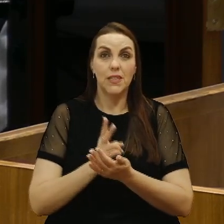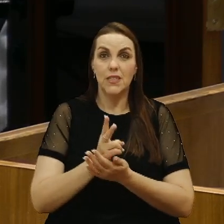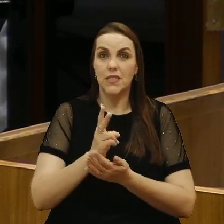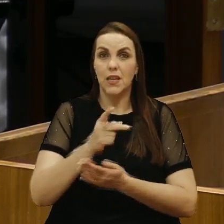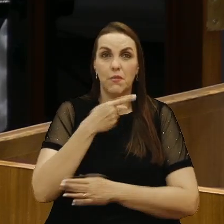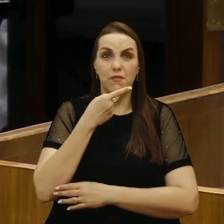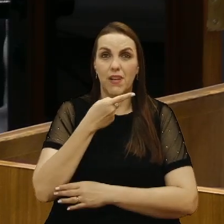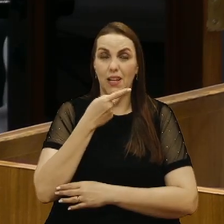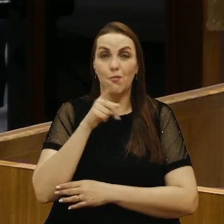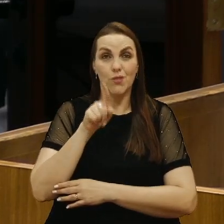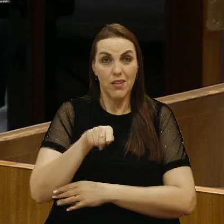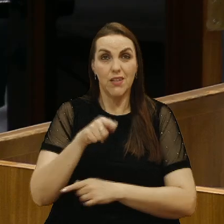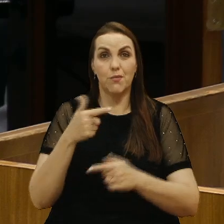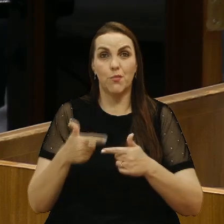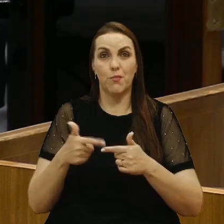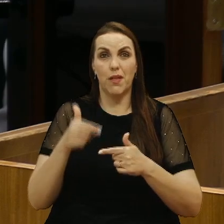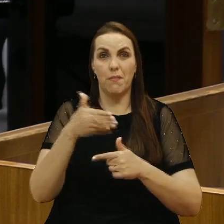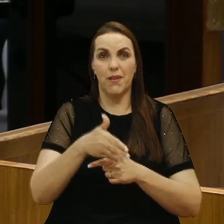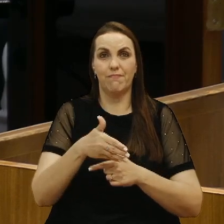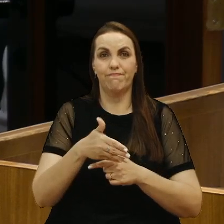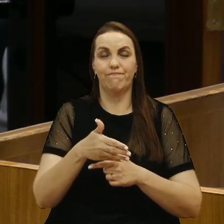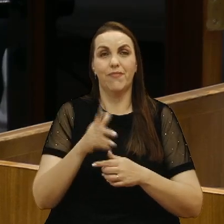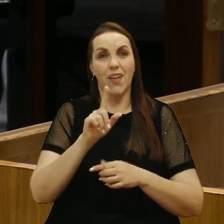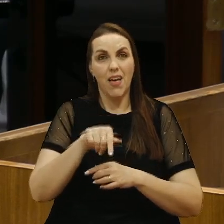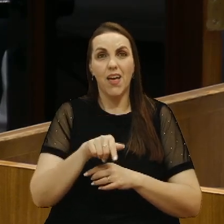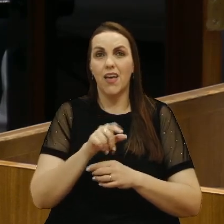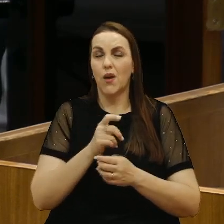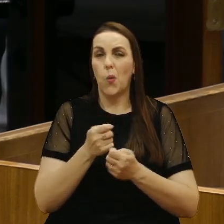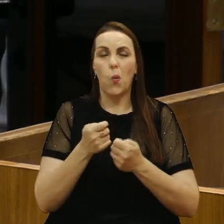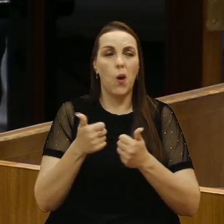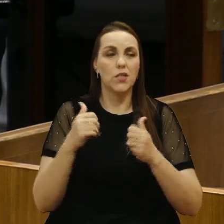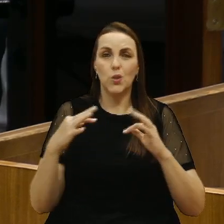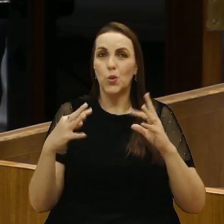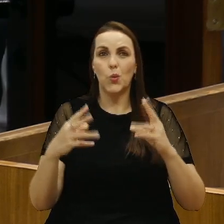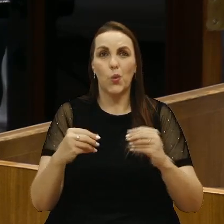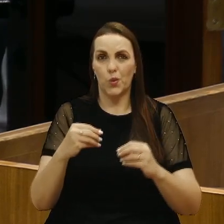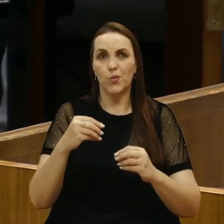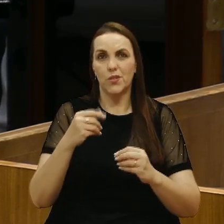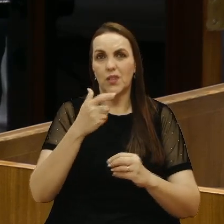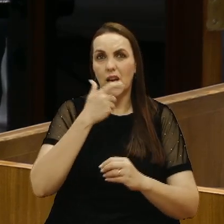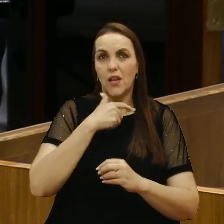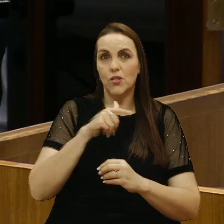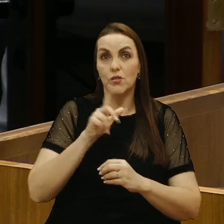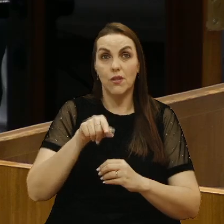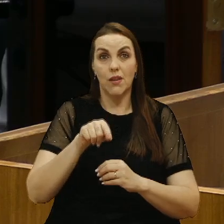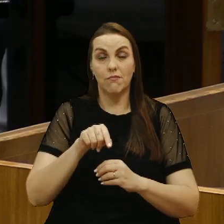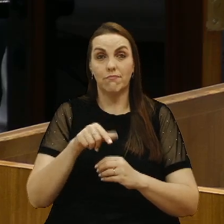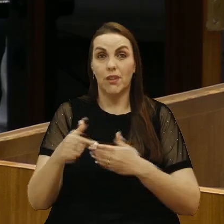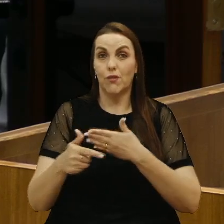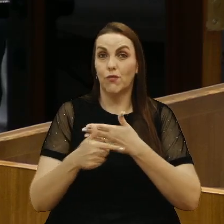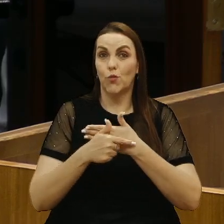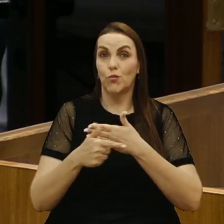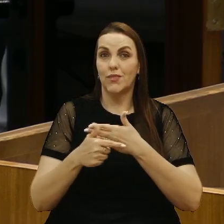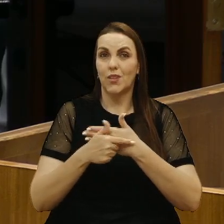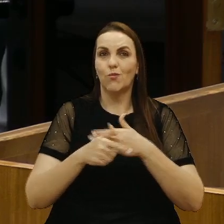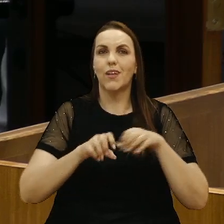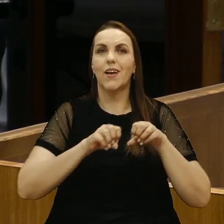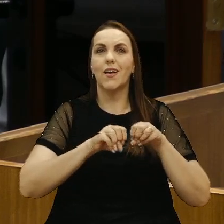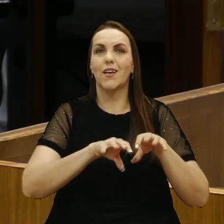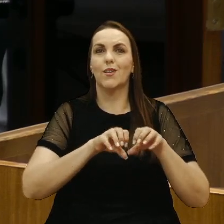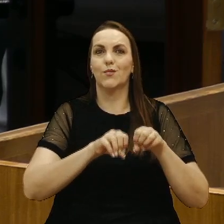essa problemática, é quase senso comum afirmar que isto é tarefa da